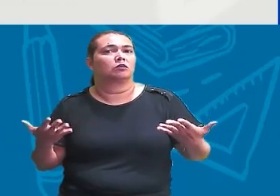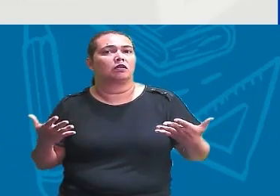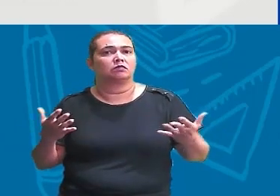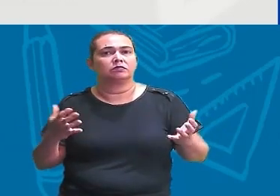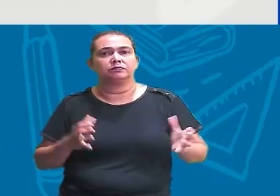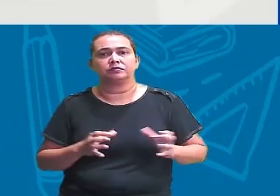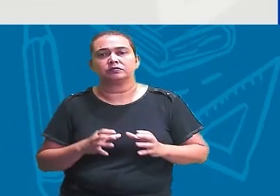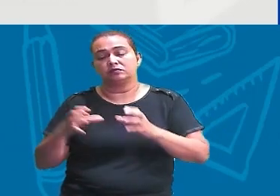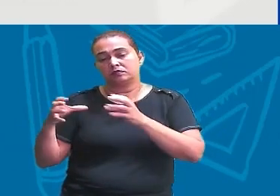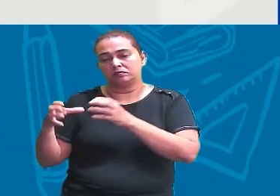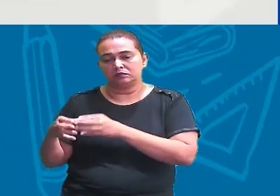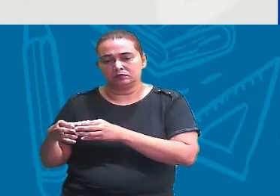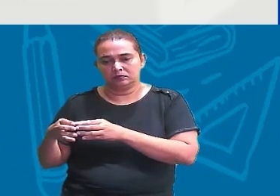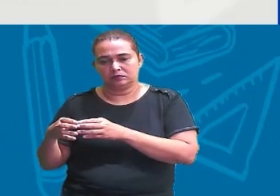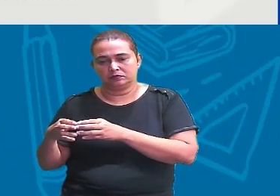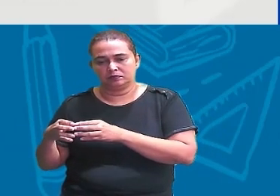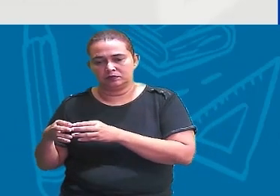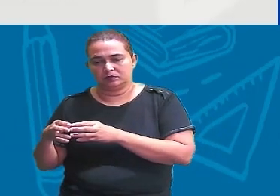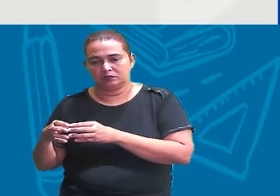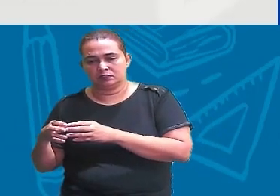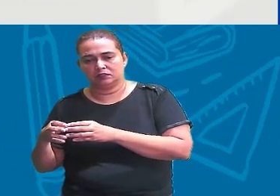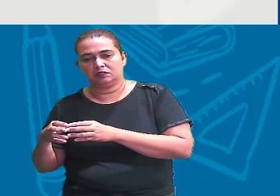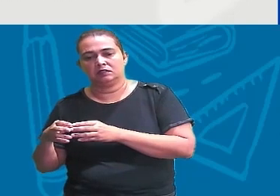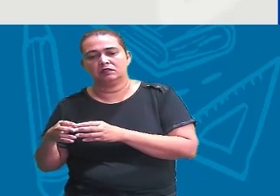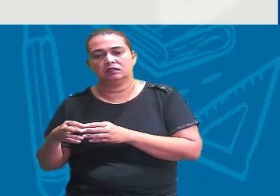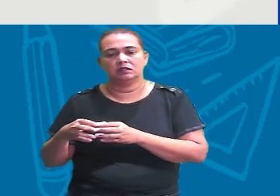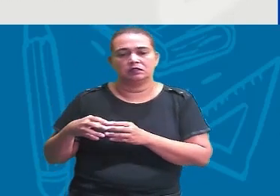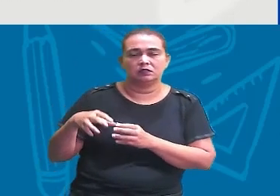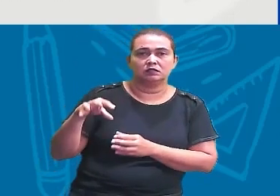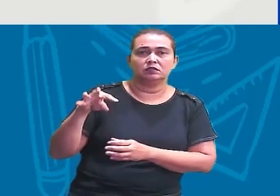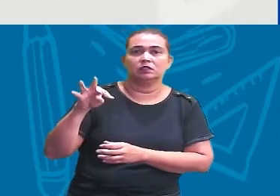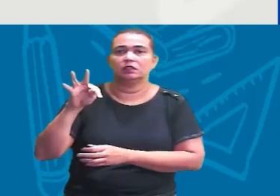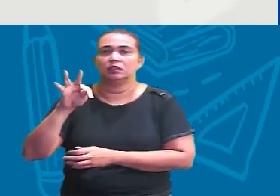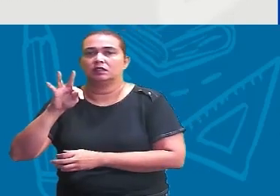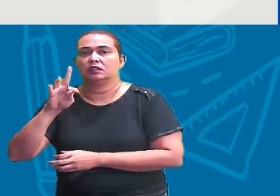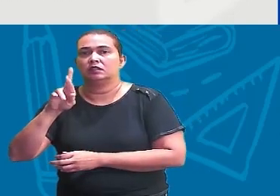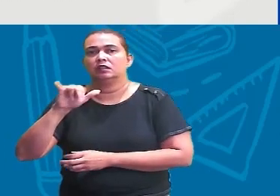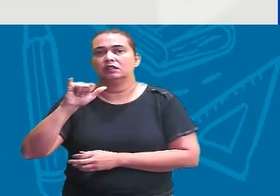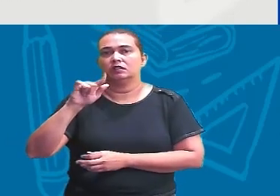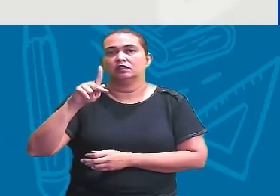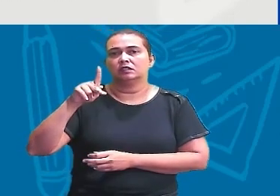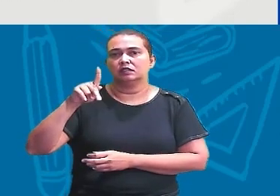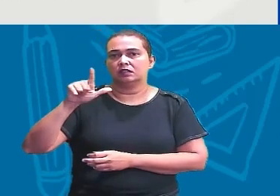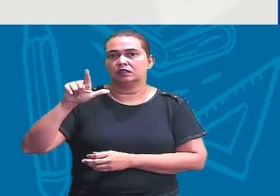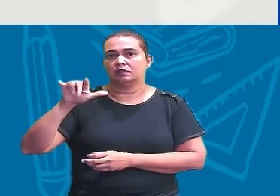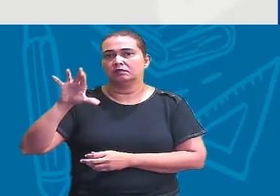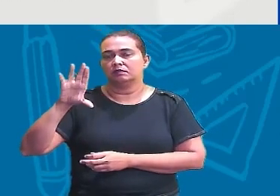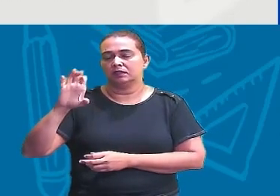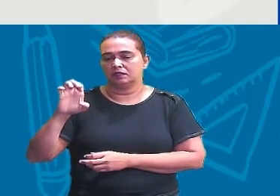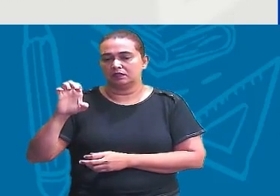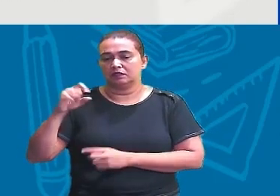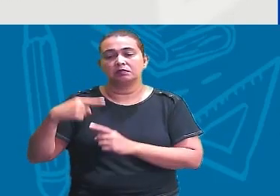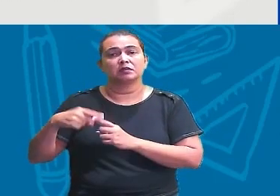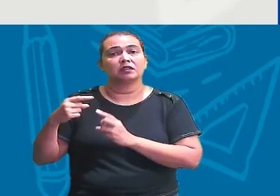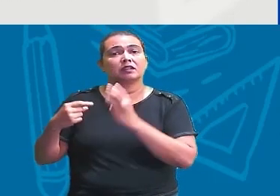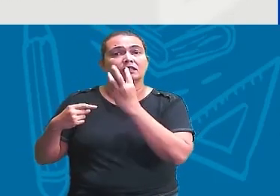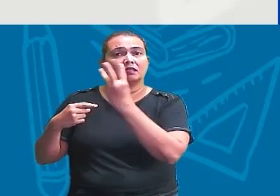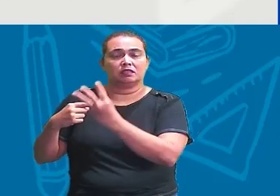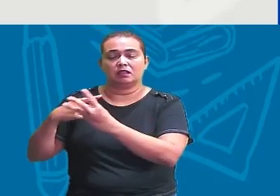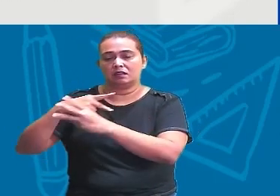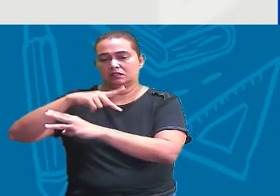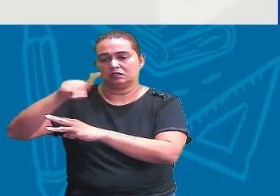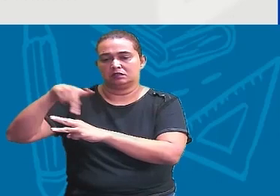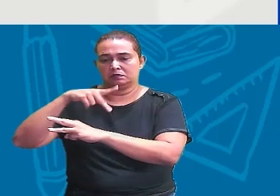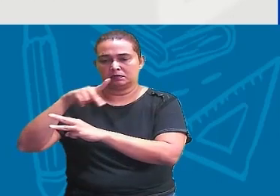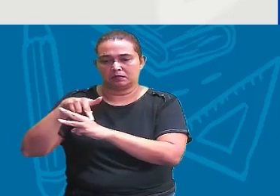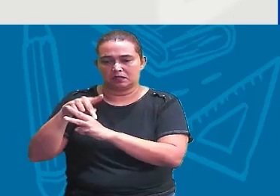um lado, nós temos um grupo chamado Tríplice Entente. Tríplice porque ela é formada por 3 países. Quais